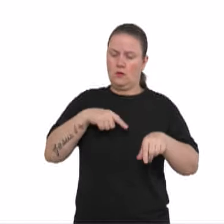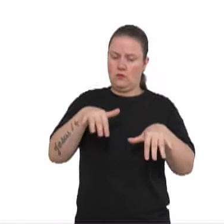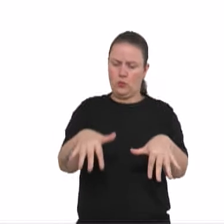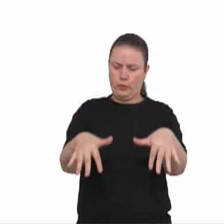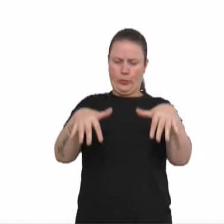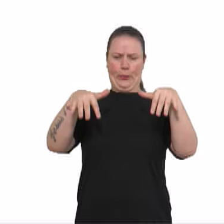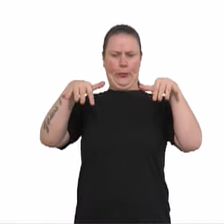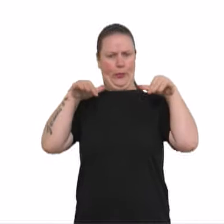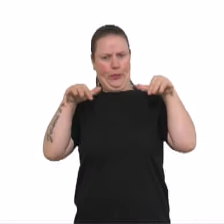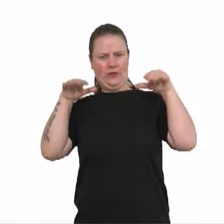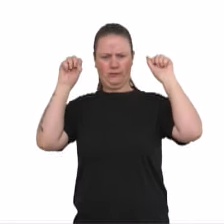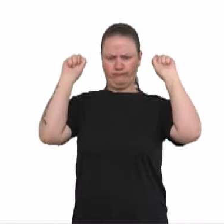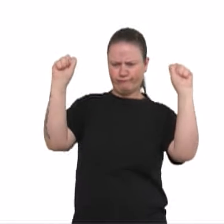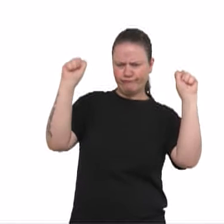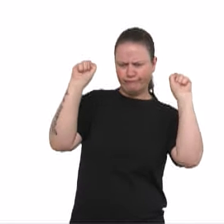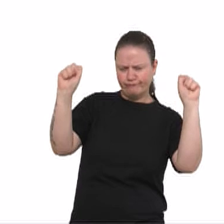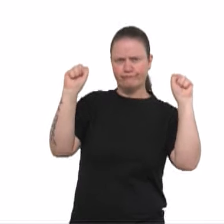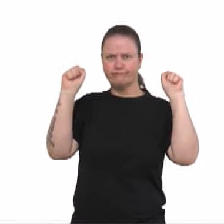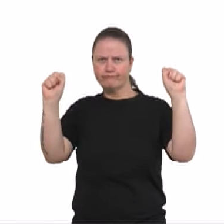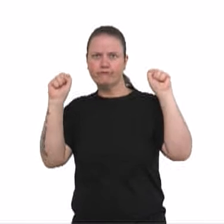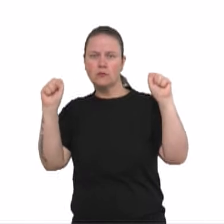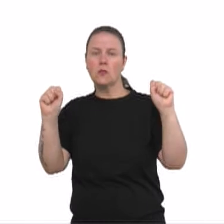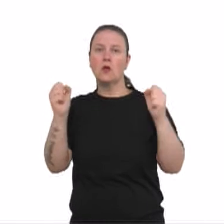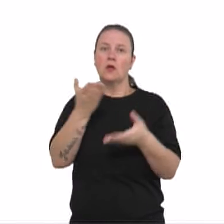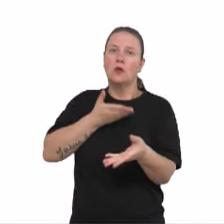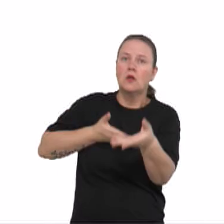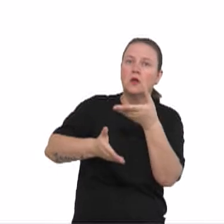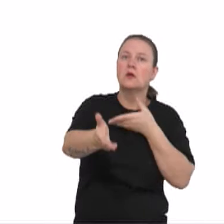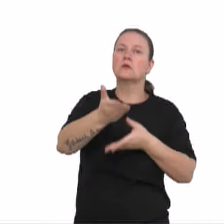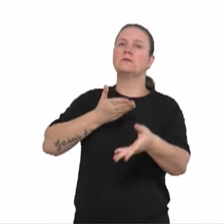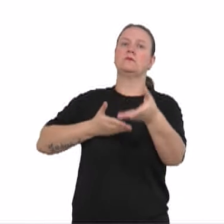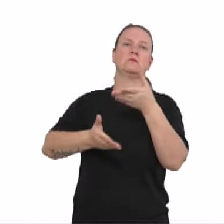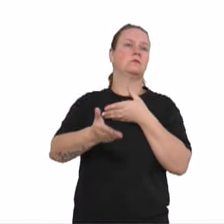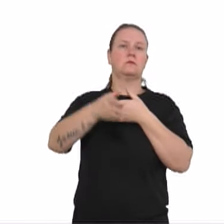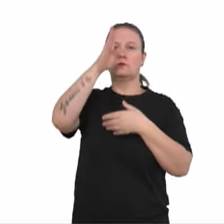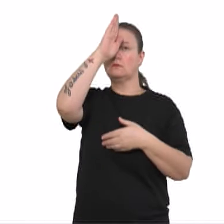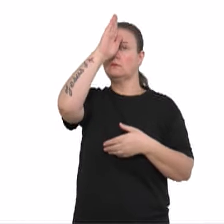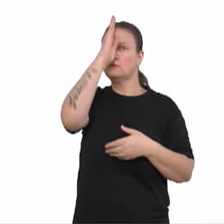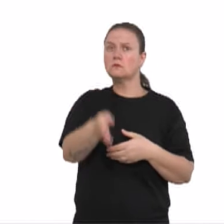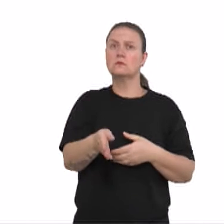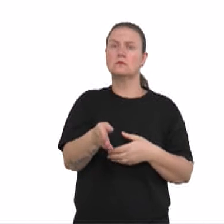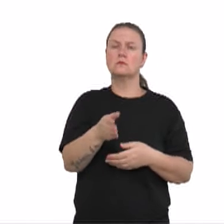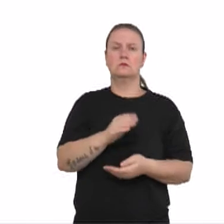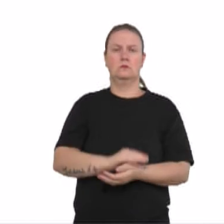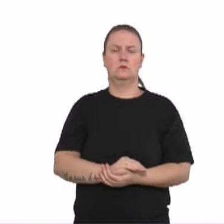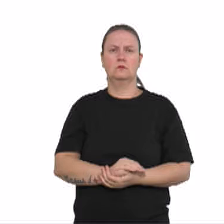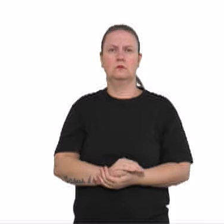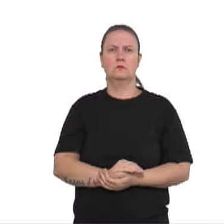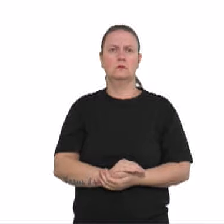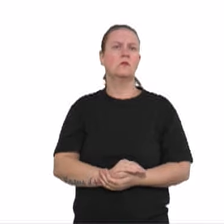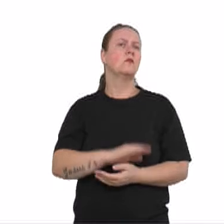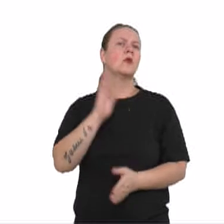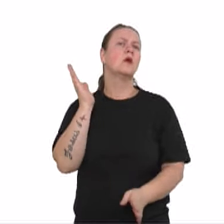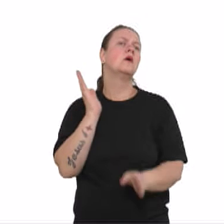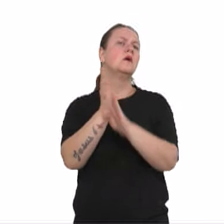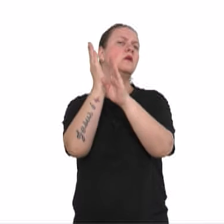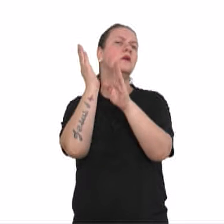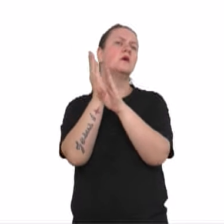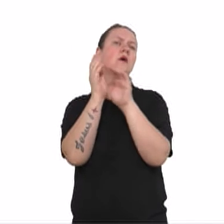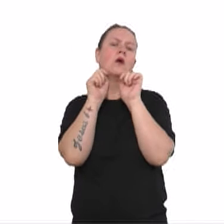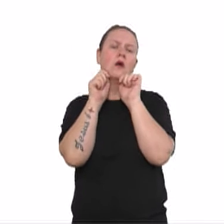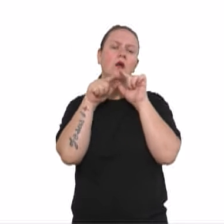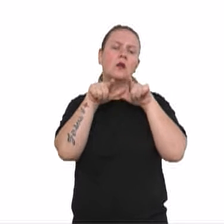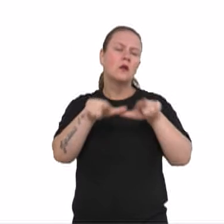torcida e essa interação constante que ocorre pela